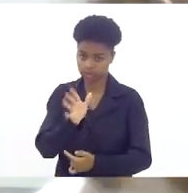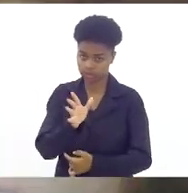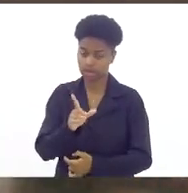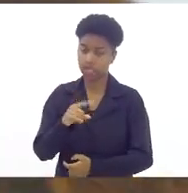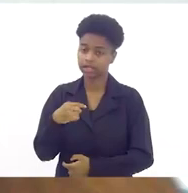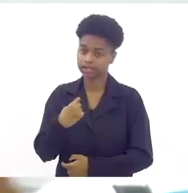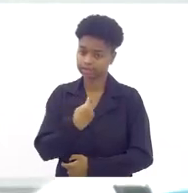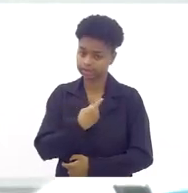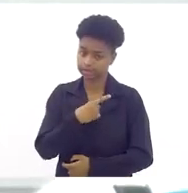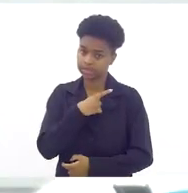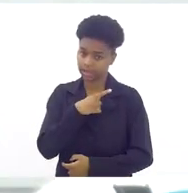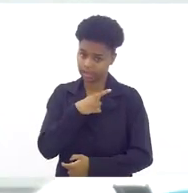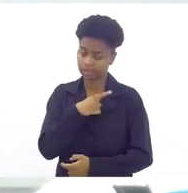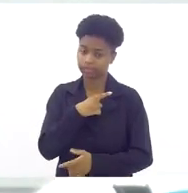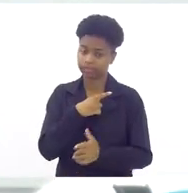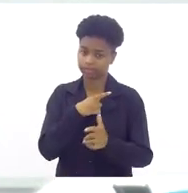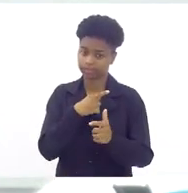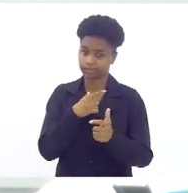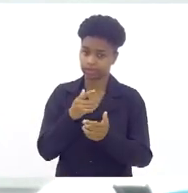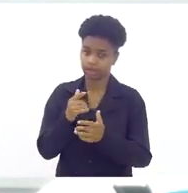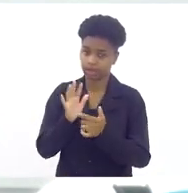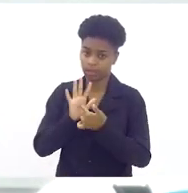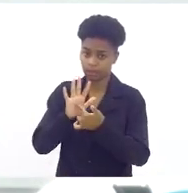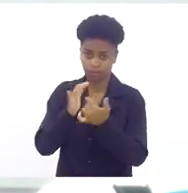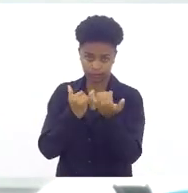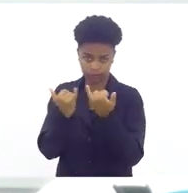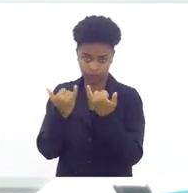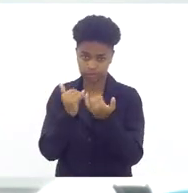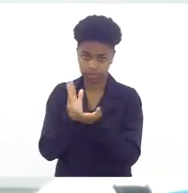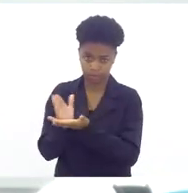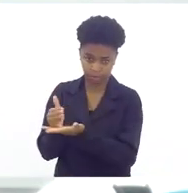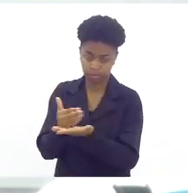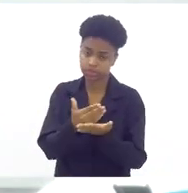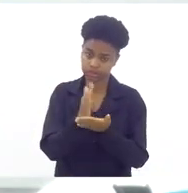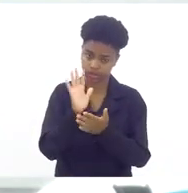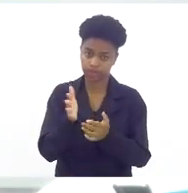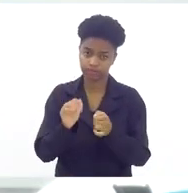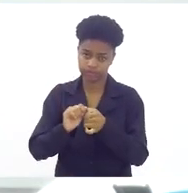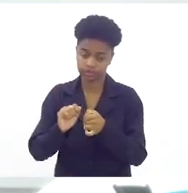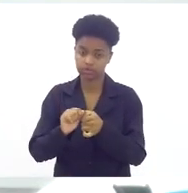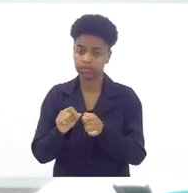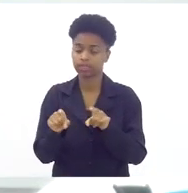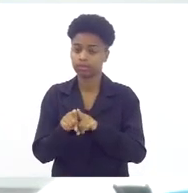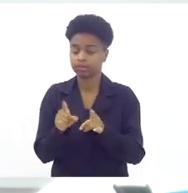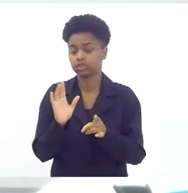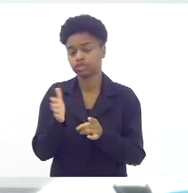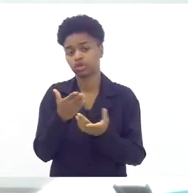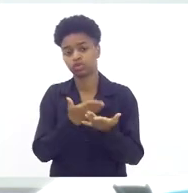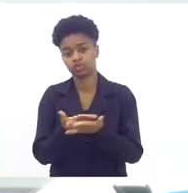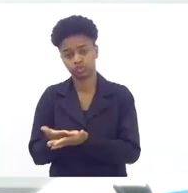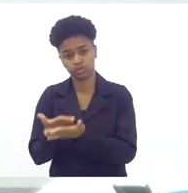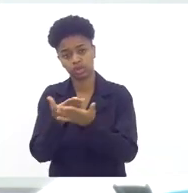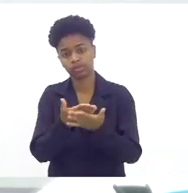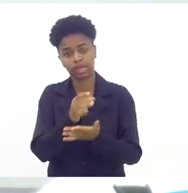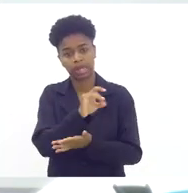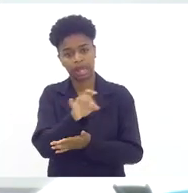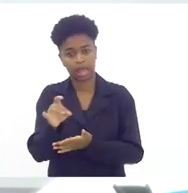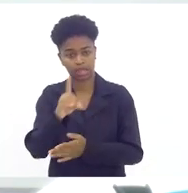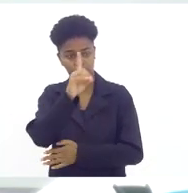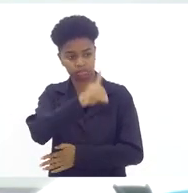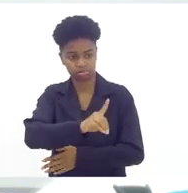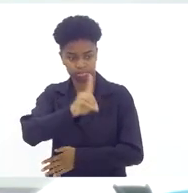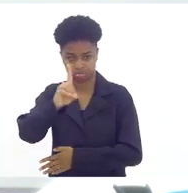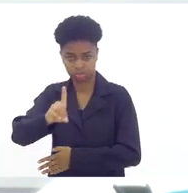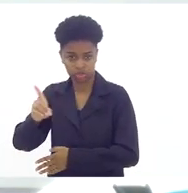tem esse levantamento inclusive nós já fizemos Esse estudo cada diretoria fez